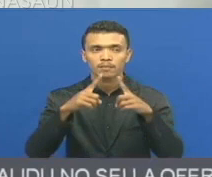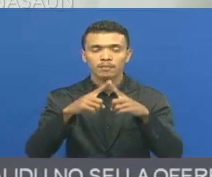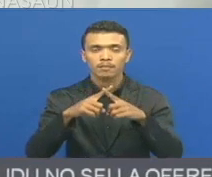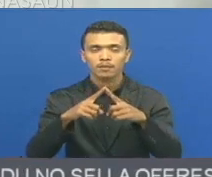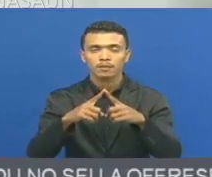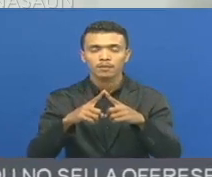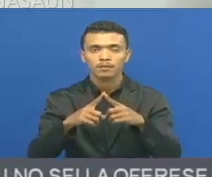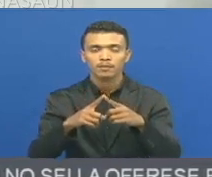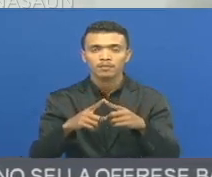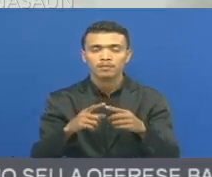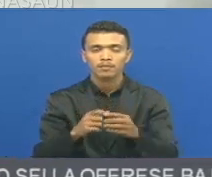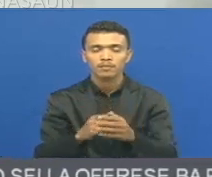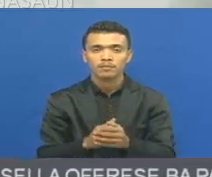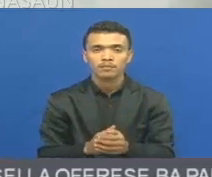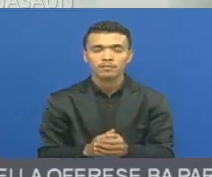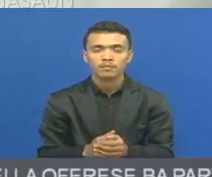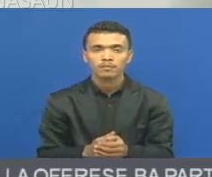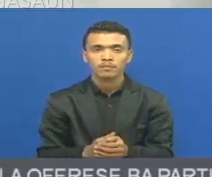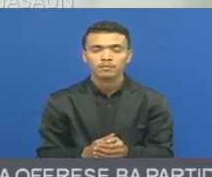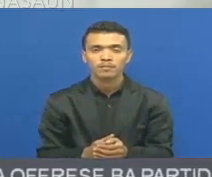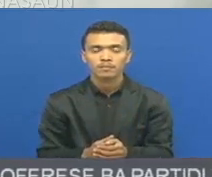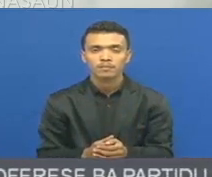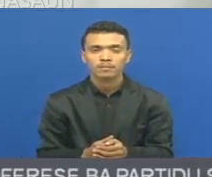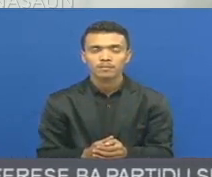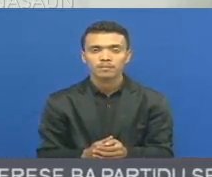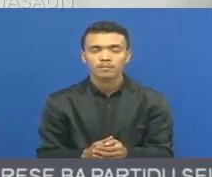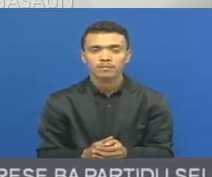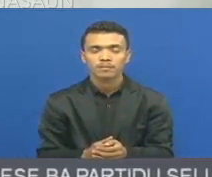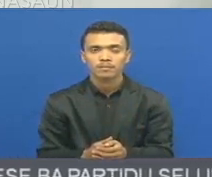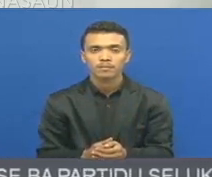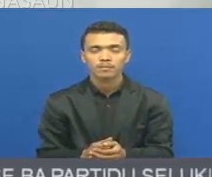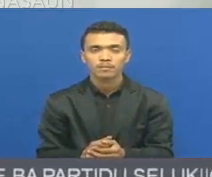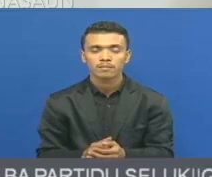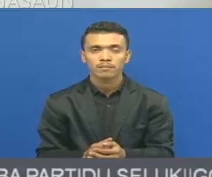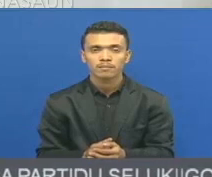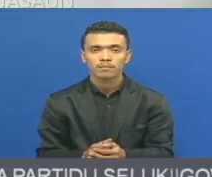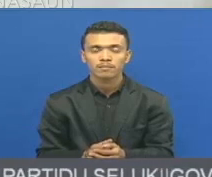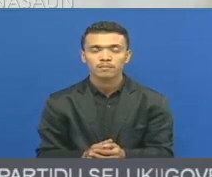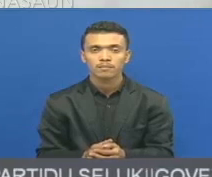segunda oportunidade, vai ter a lesão de ensino de negativo, passar uma conselha.